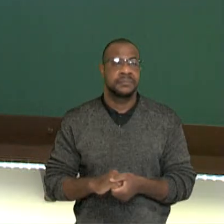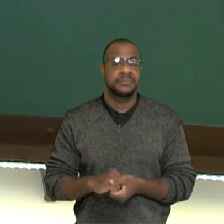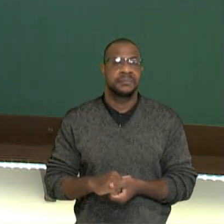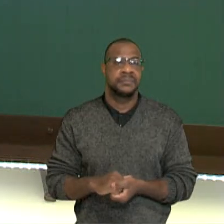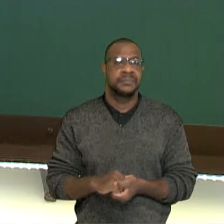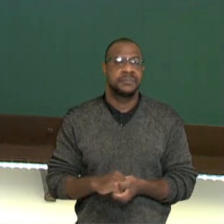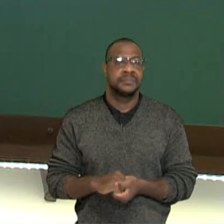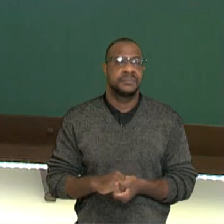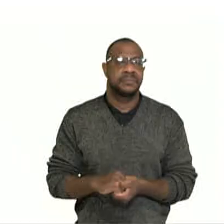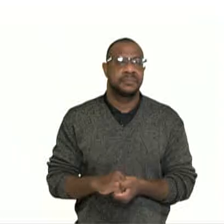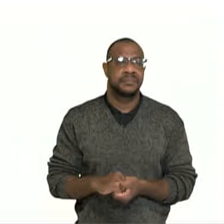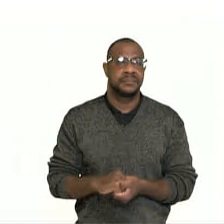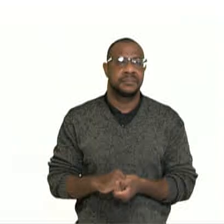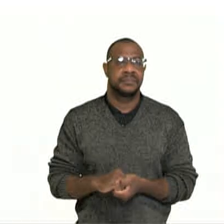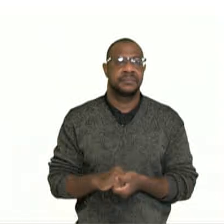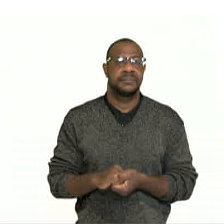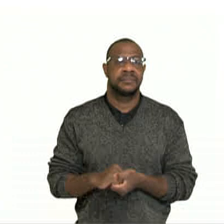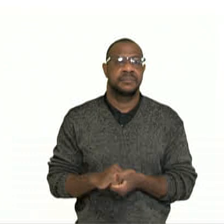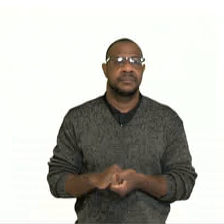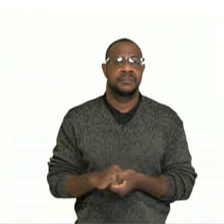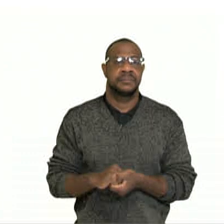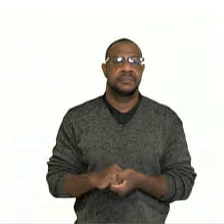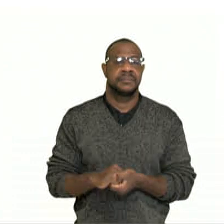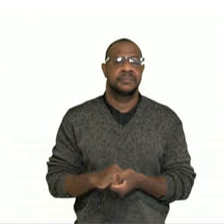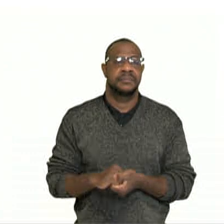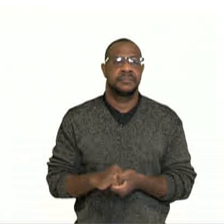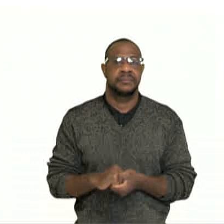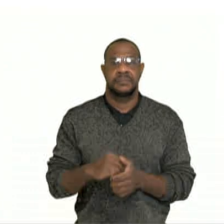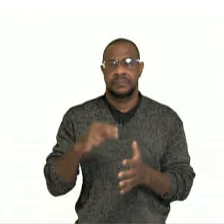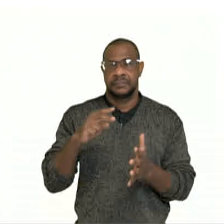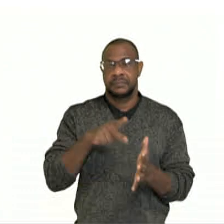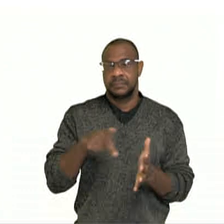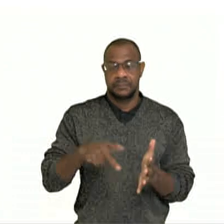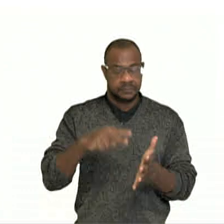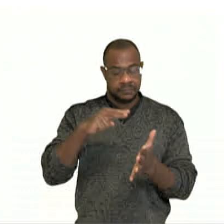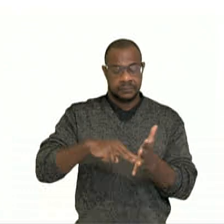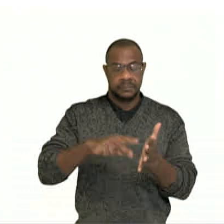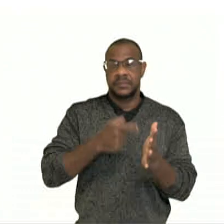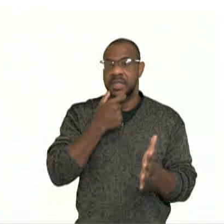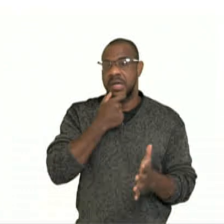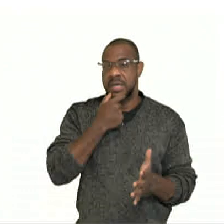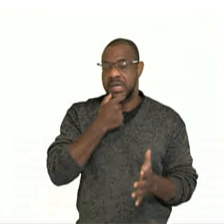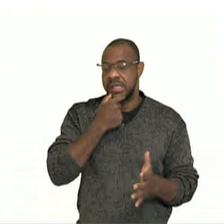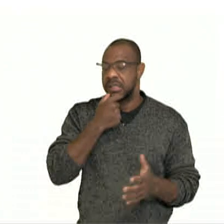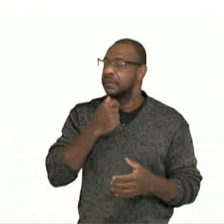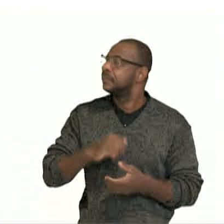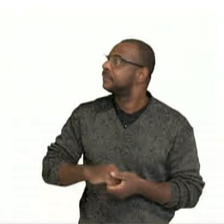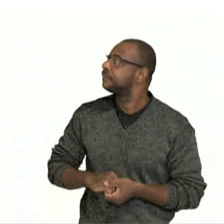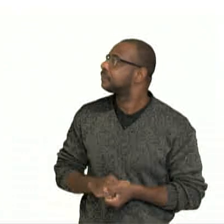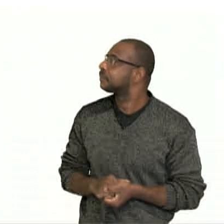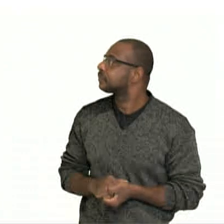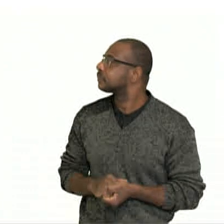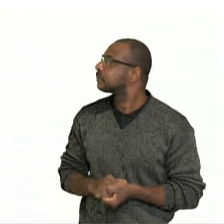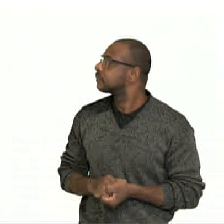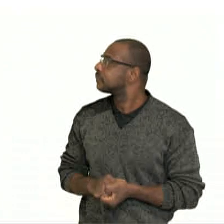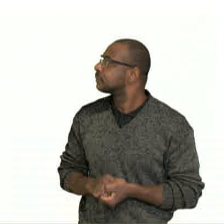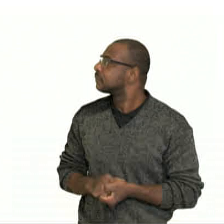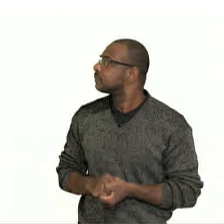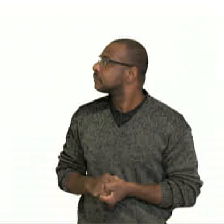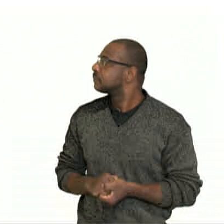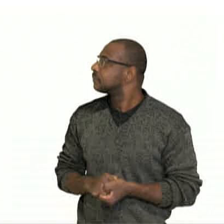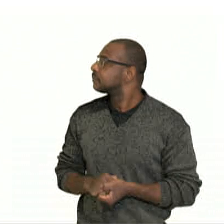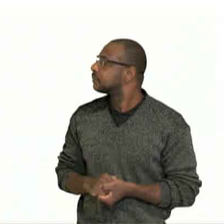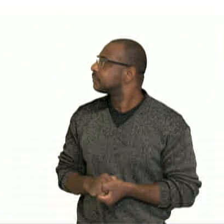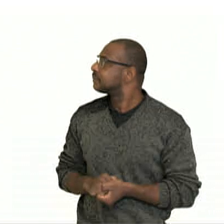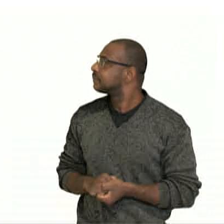friends are going to go to the wedding. Dress is going to be white, suit is going to be very elegant. The wedding